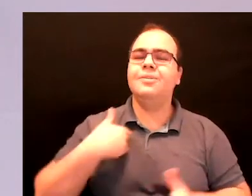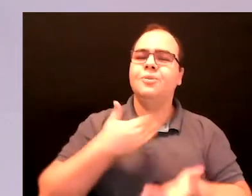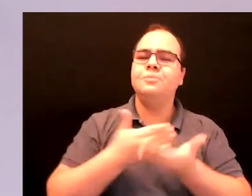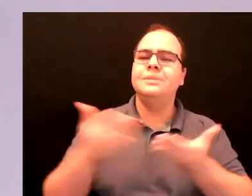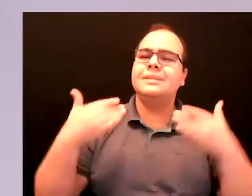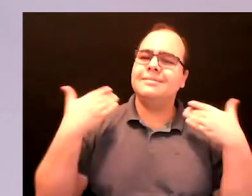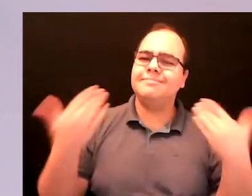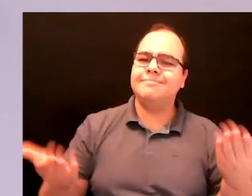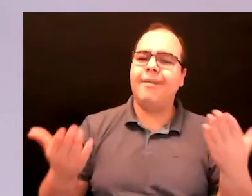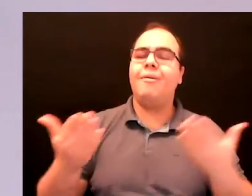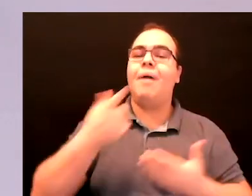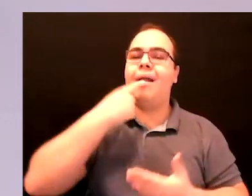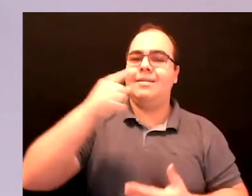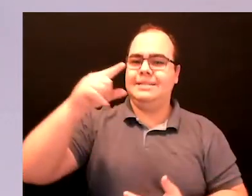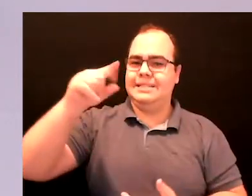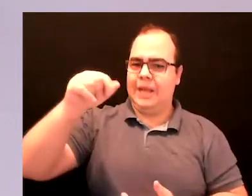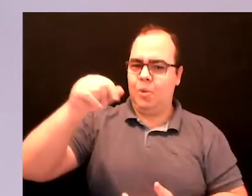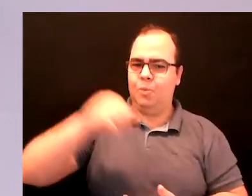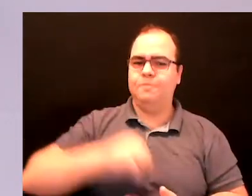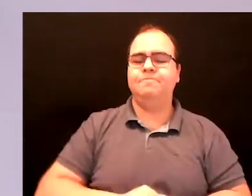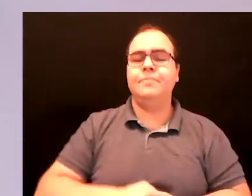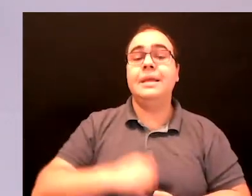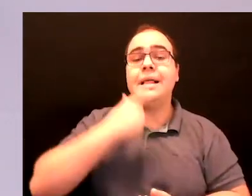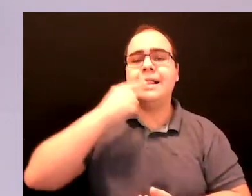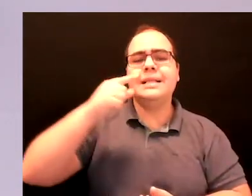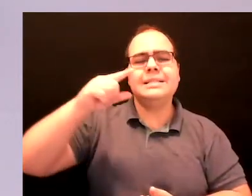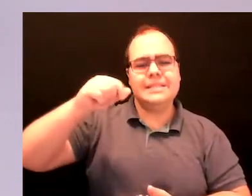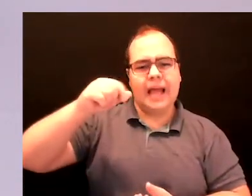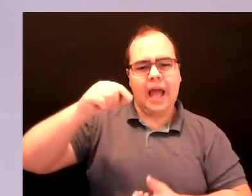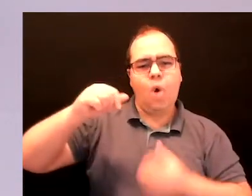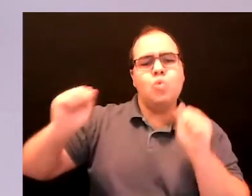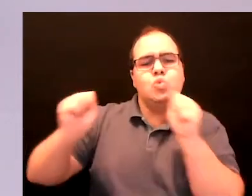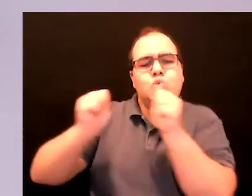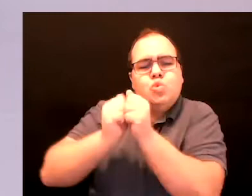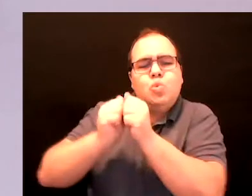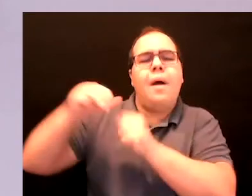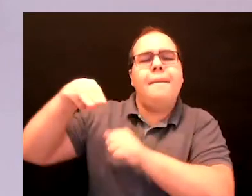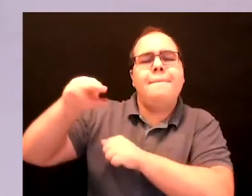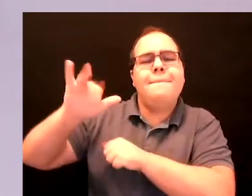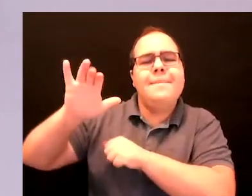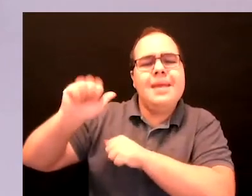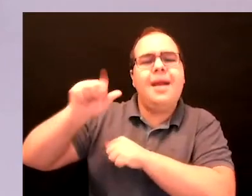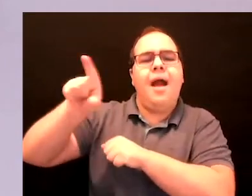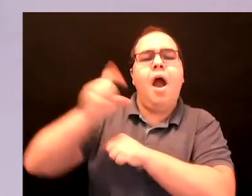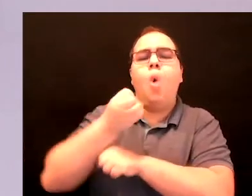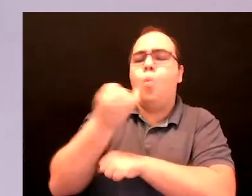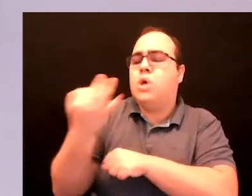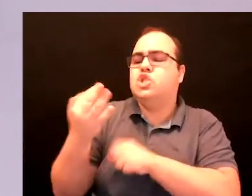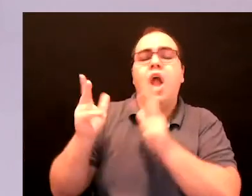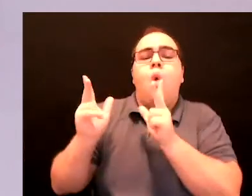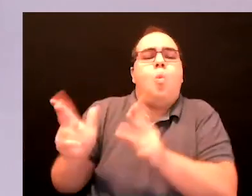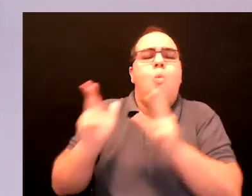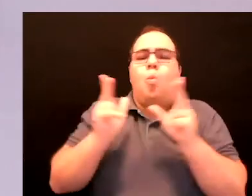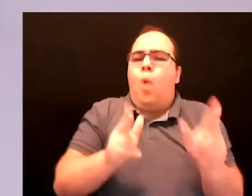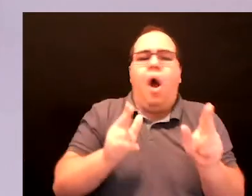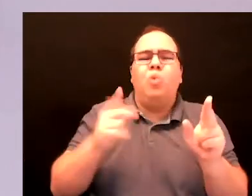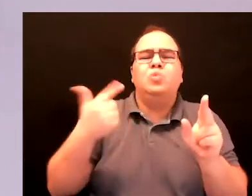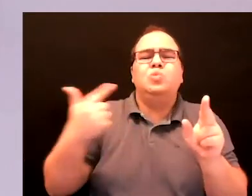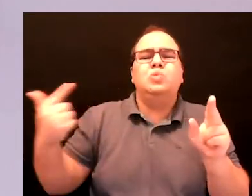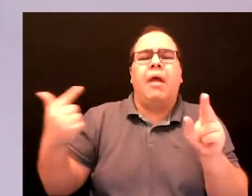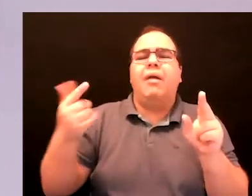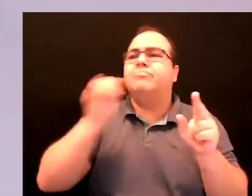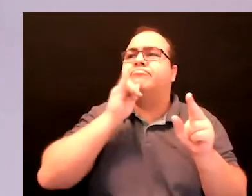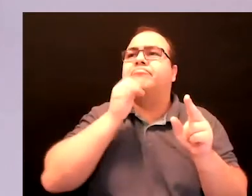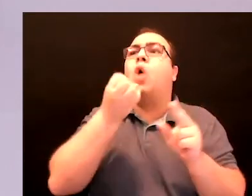Eu vou começar então pelo nosso sal. O sal e a mica, você pode utilizar a mesma quantidade dos dois, tá? Não precisa